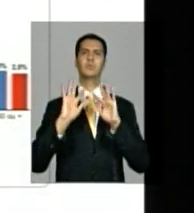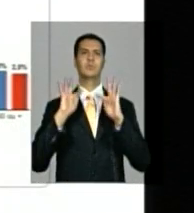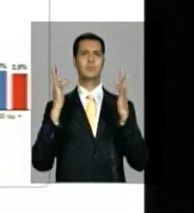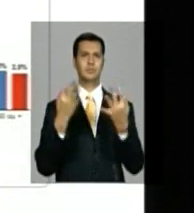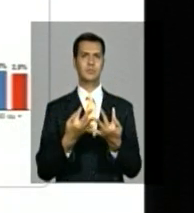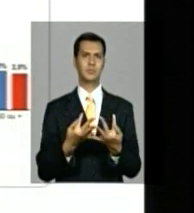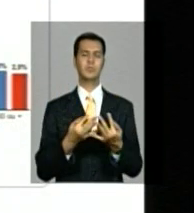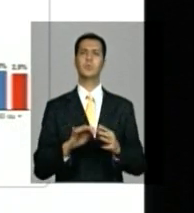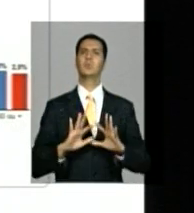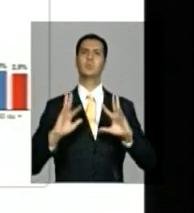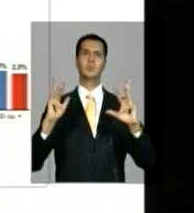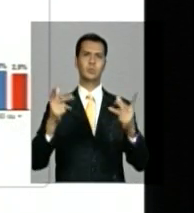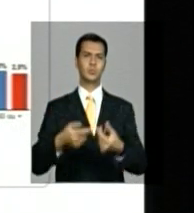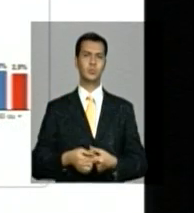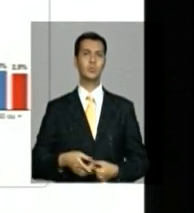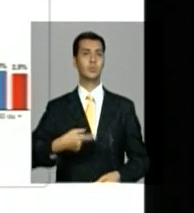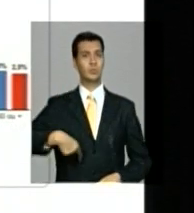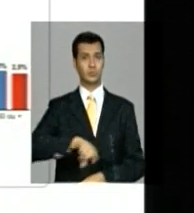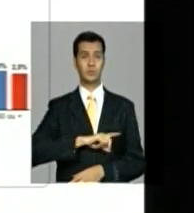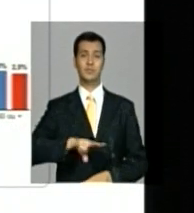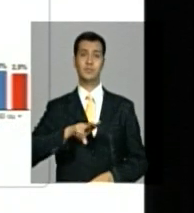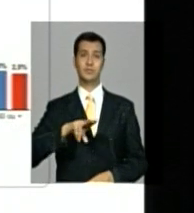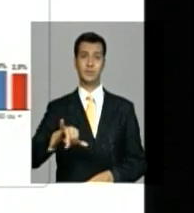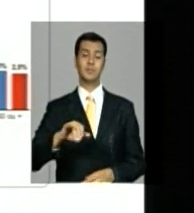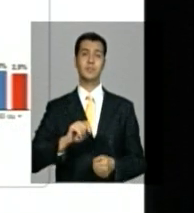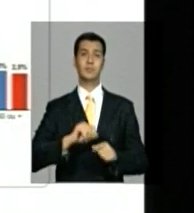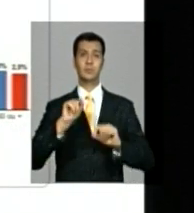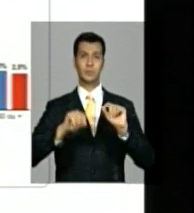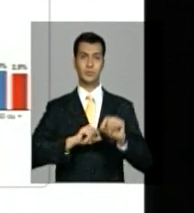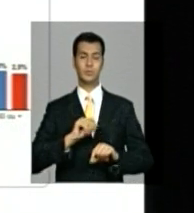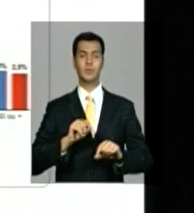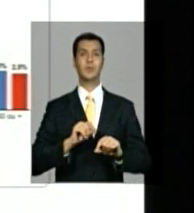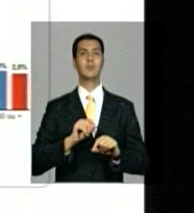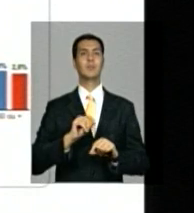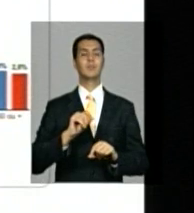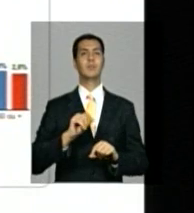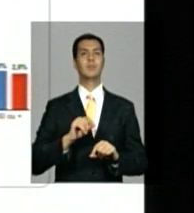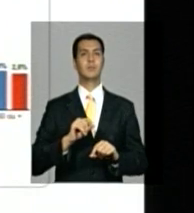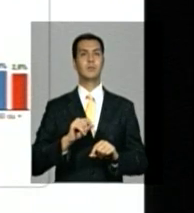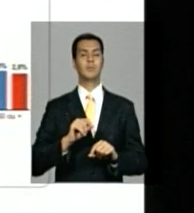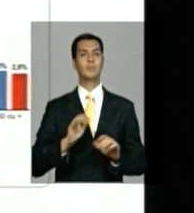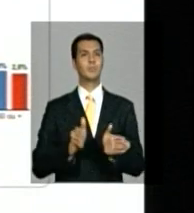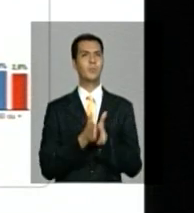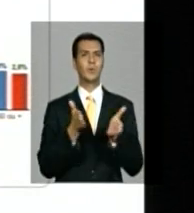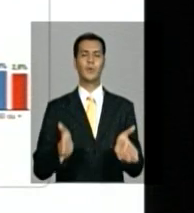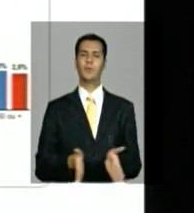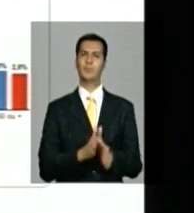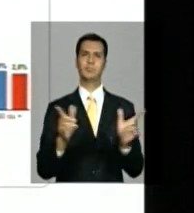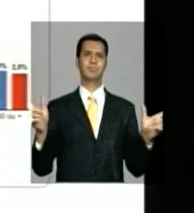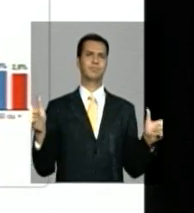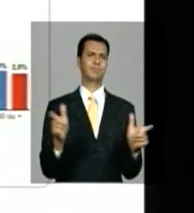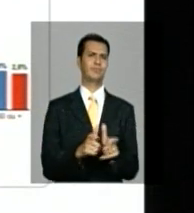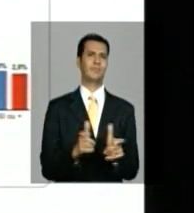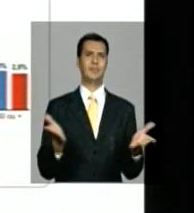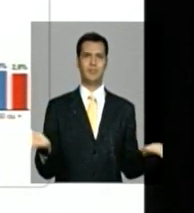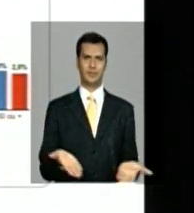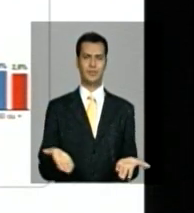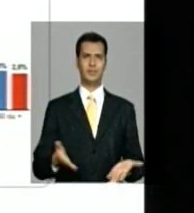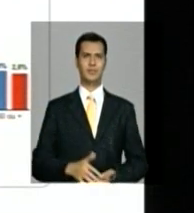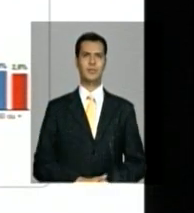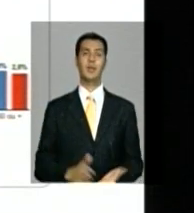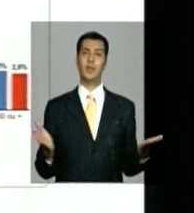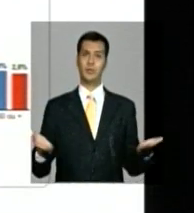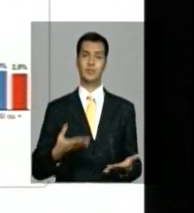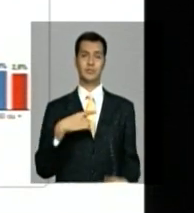para todos os membros da família nós passaremos a ter redução com essa medida nós temos 2 milhões de famílias do